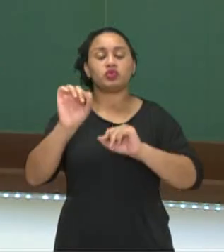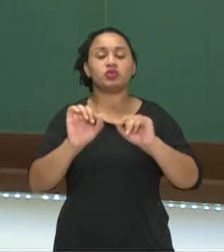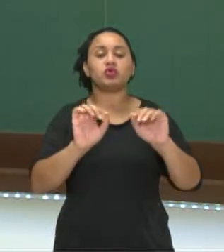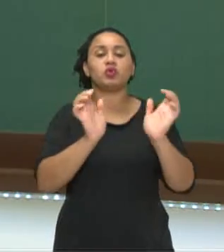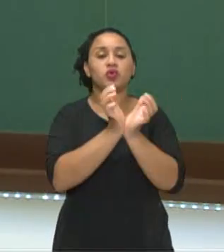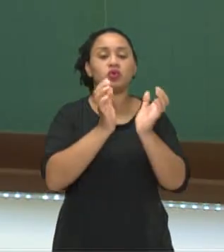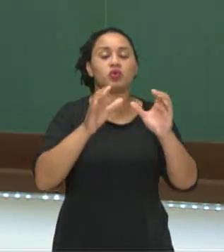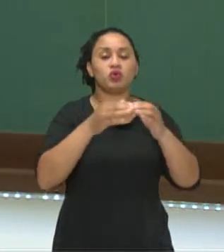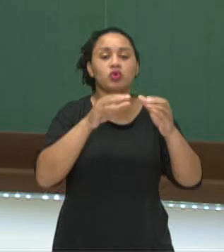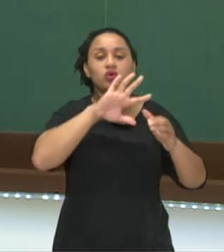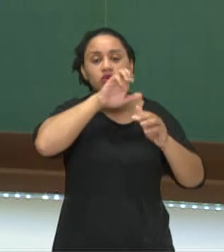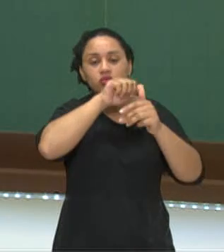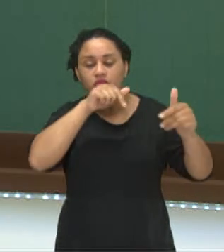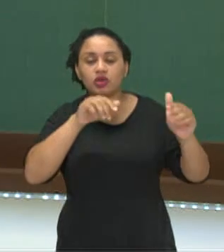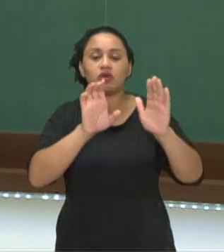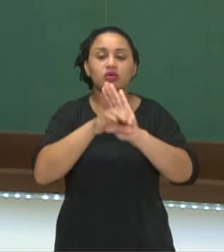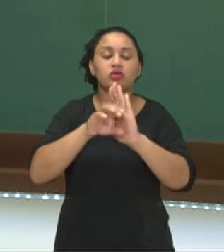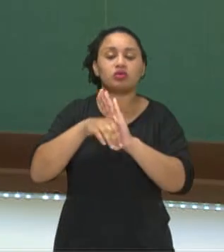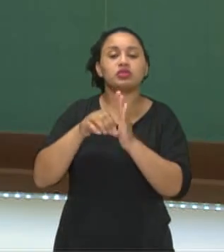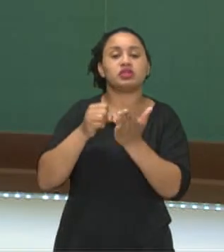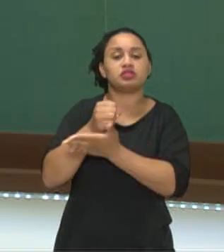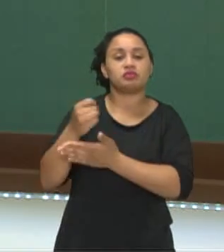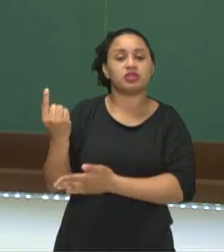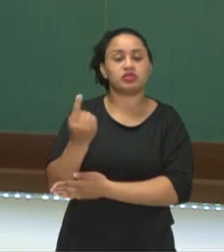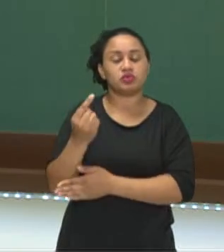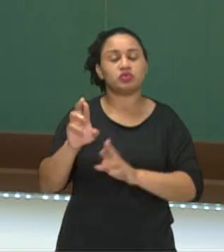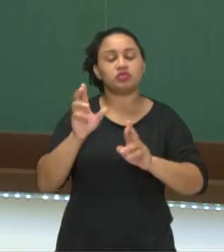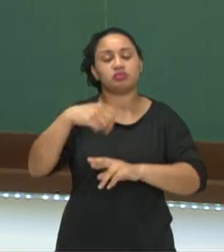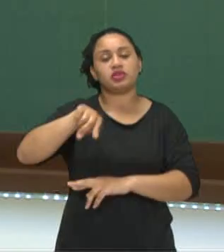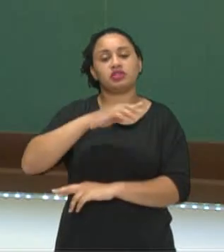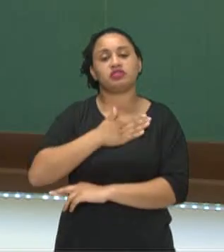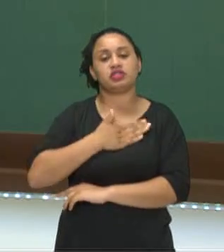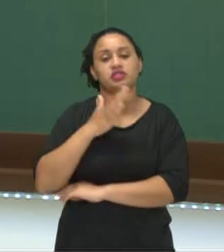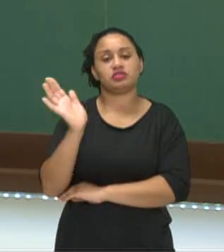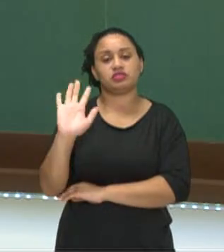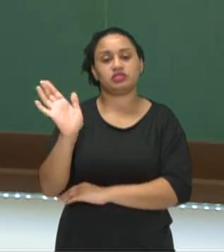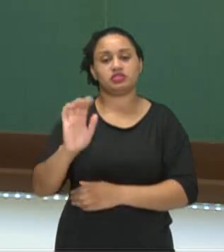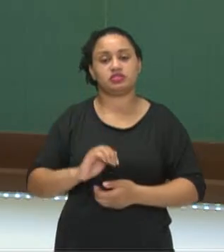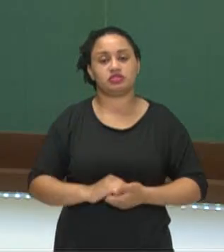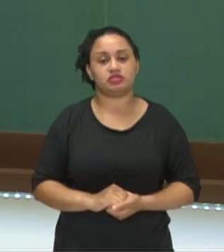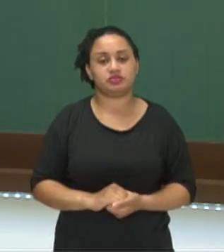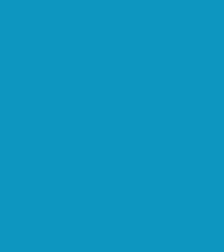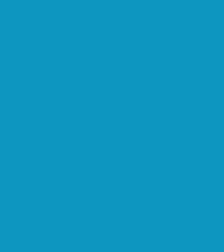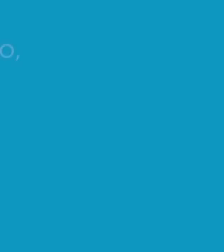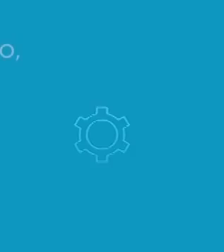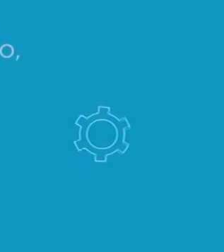o reino Animalia, conceitos fundamentais 1. Eu espero que vocês tenham gostado e até breve!